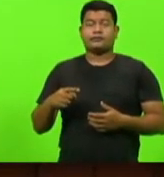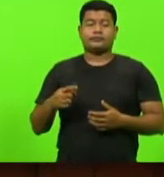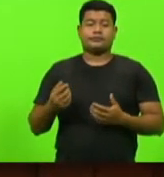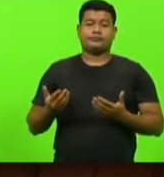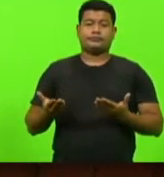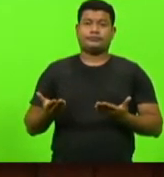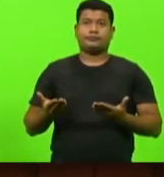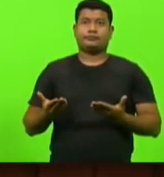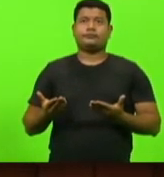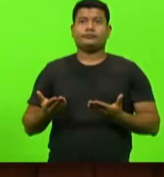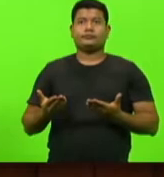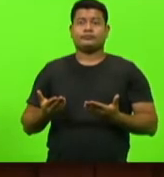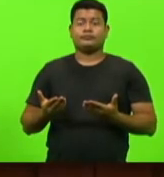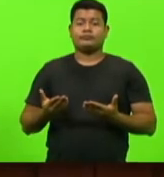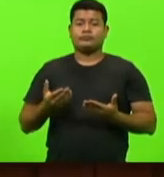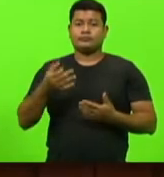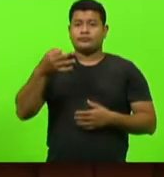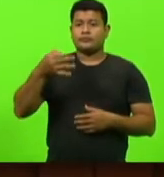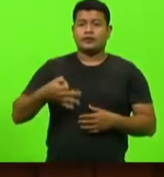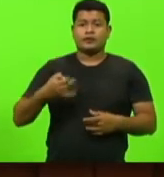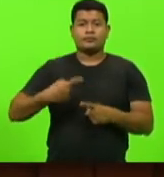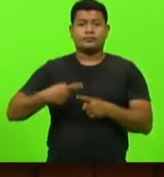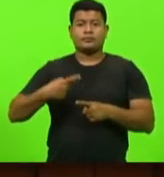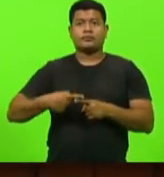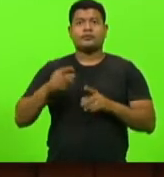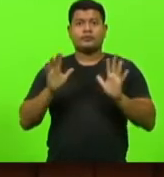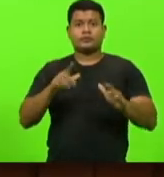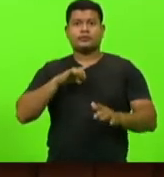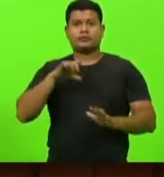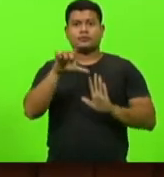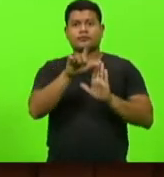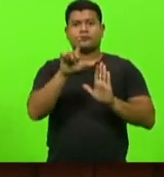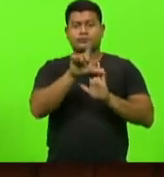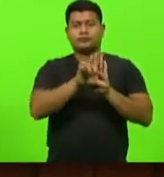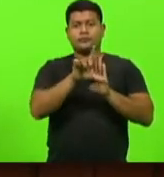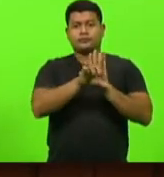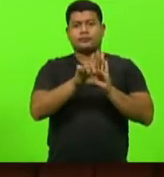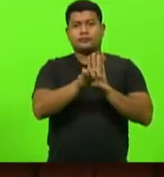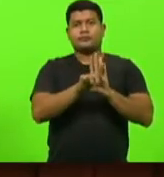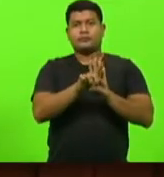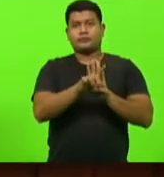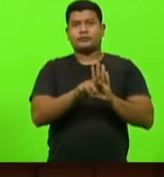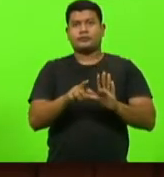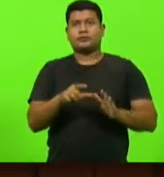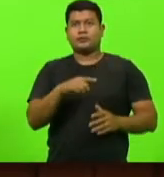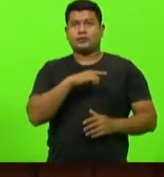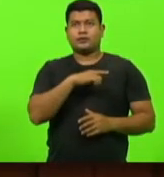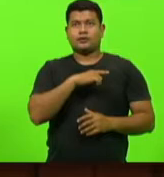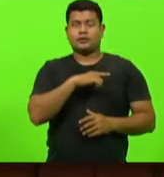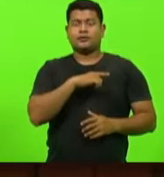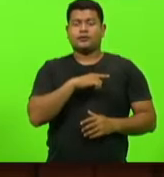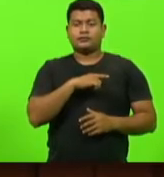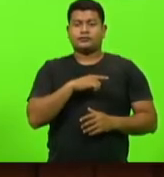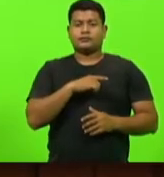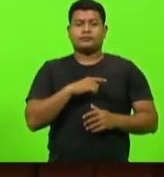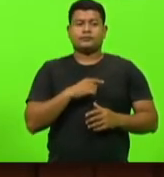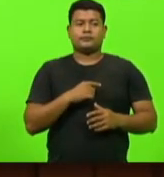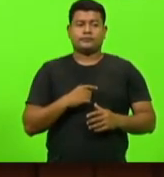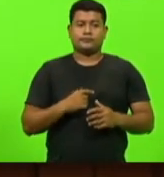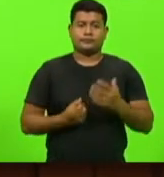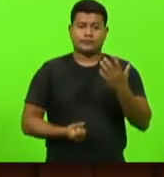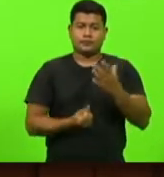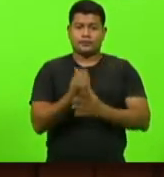o mais correto nesse momento, tendo em vista que nós já temos uma legislação que trata deste assunto já regulamentada e sancionada.